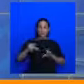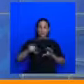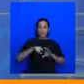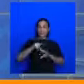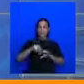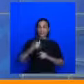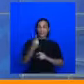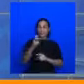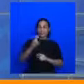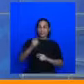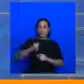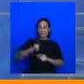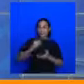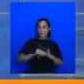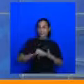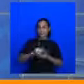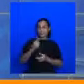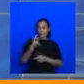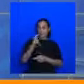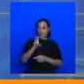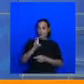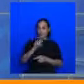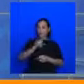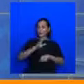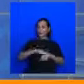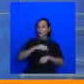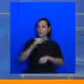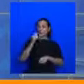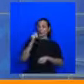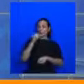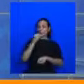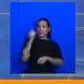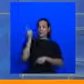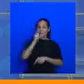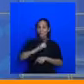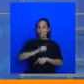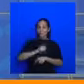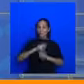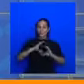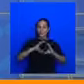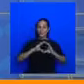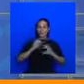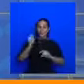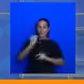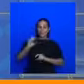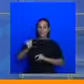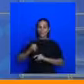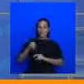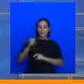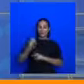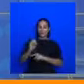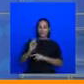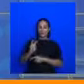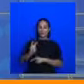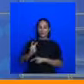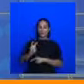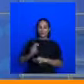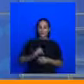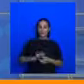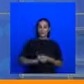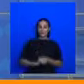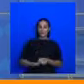sorteados 15 números. Faltam 5, você ainda tem chances. Bola azul, 05.